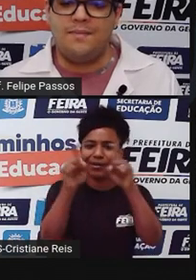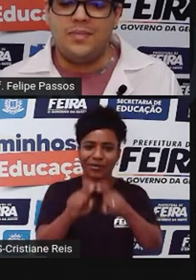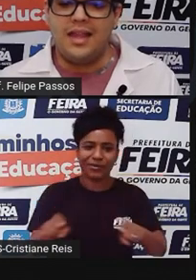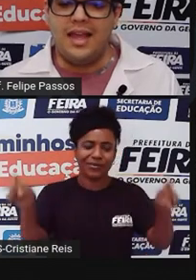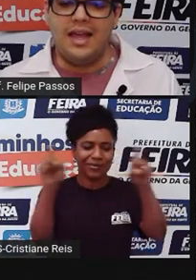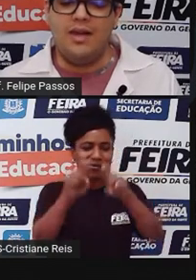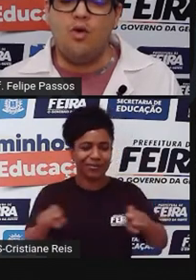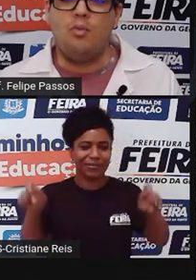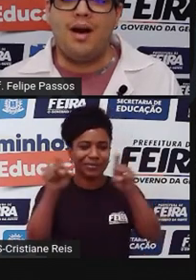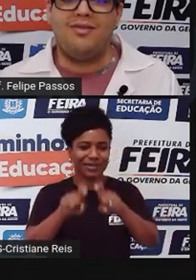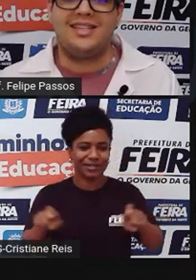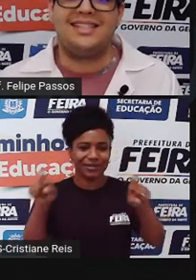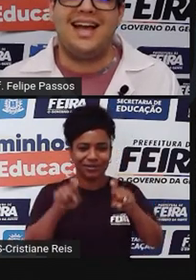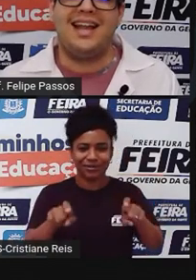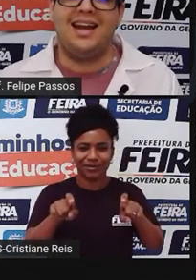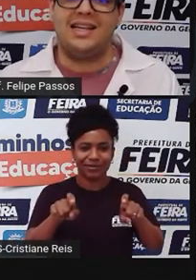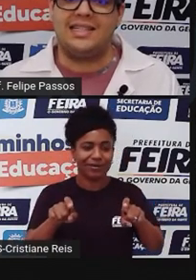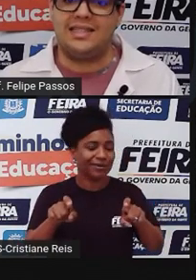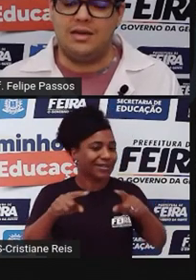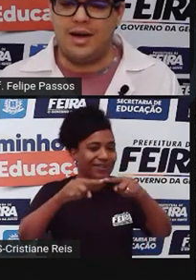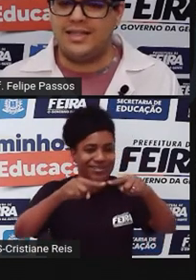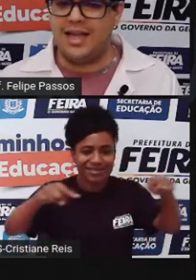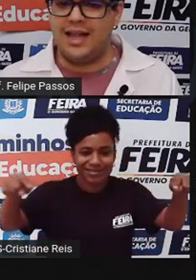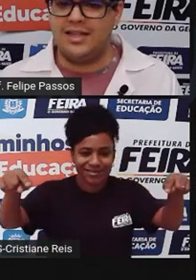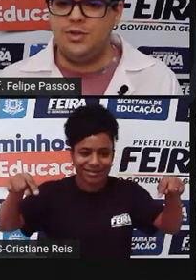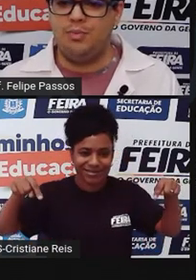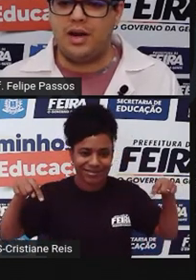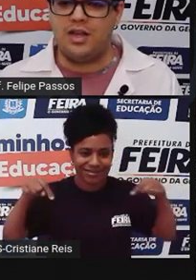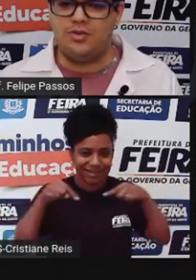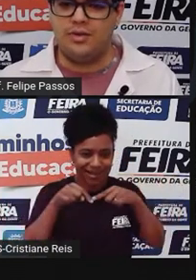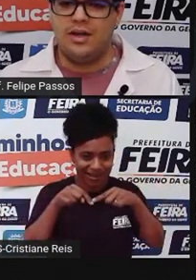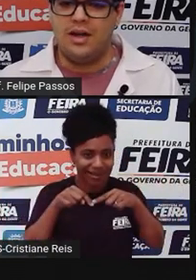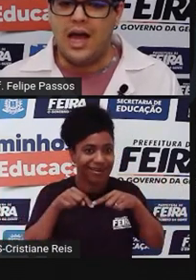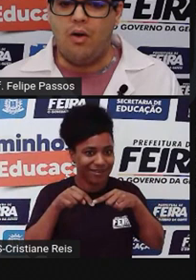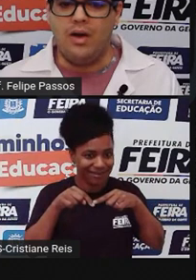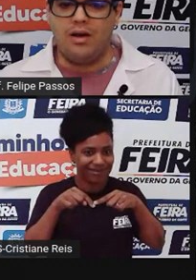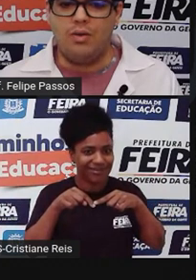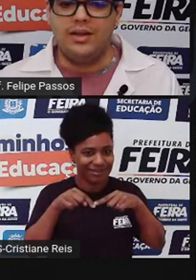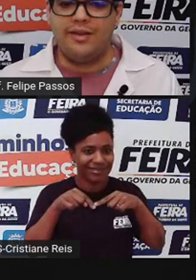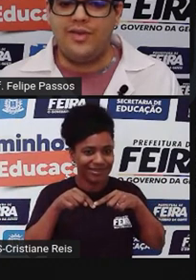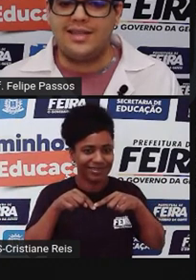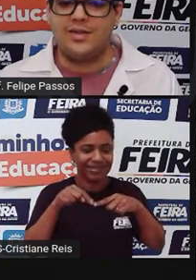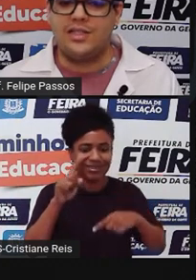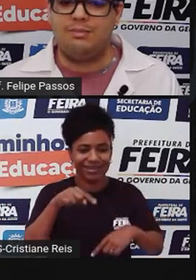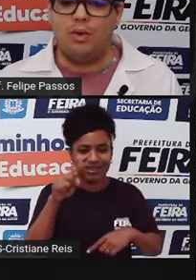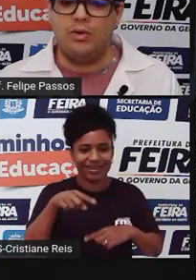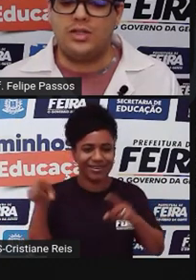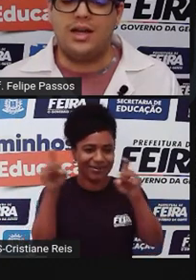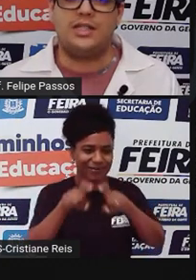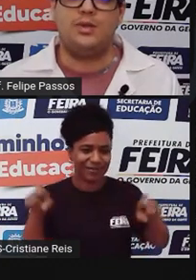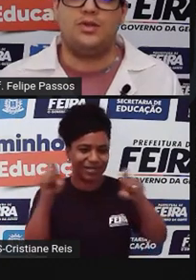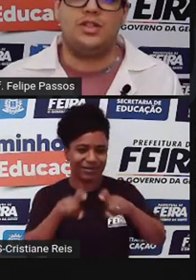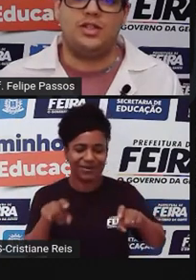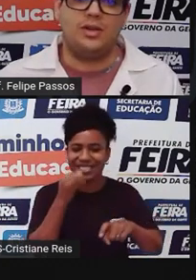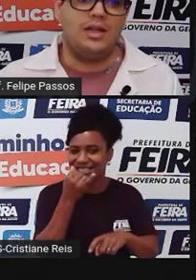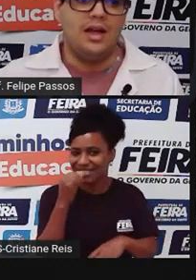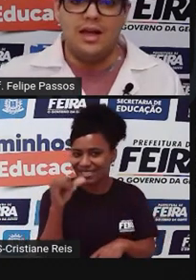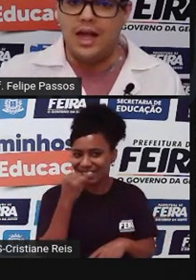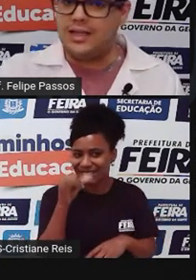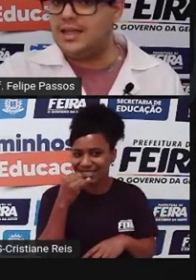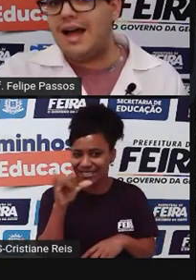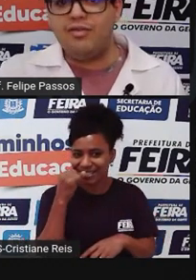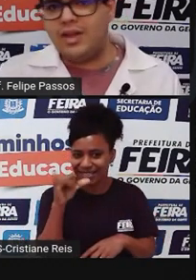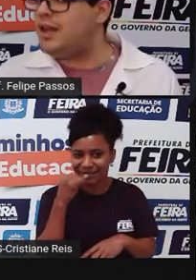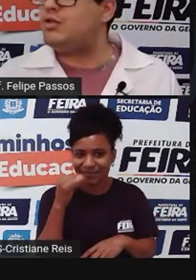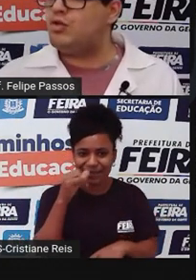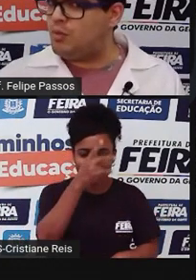o Eniac ele é um as falas e mais salas de um prédio olha quanto a fiação exposta as pessoas tinham